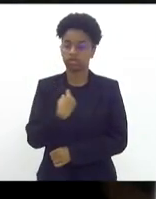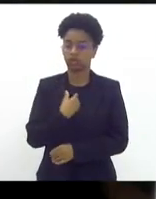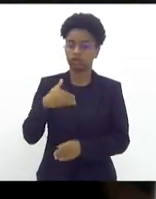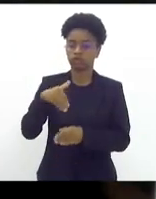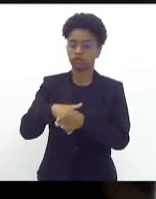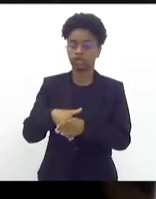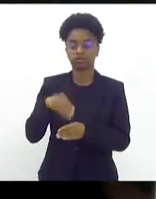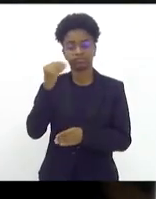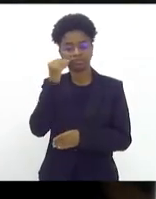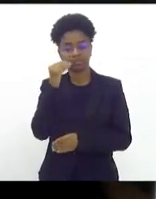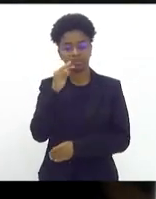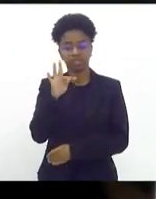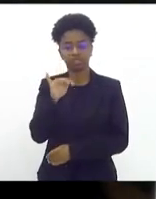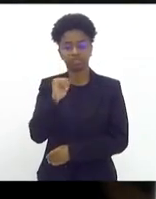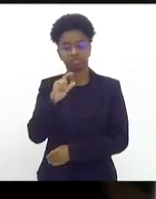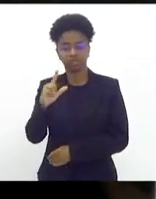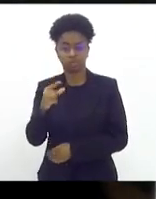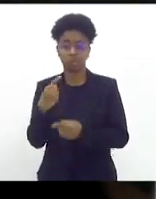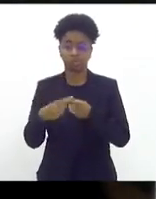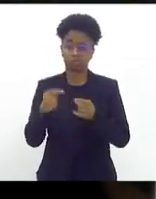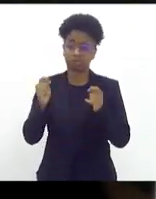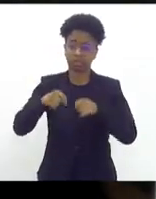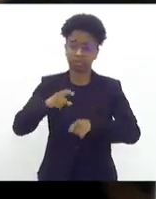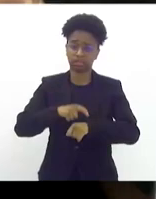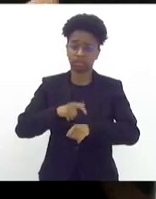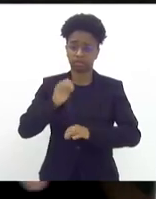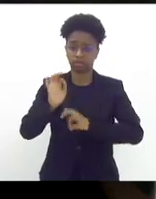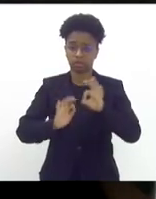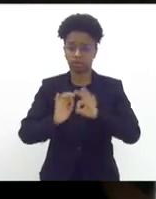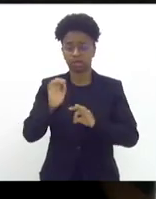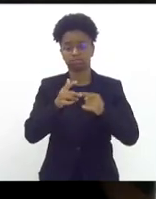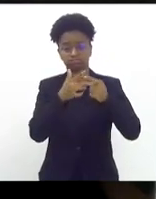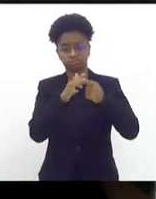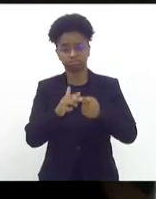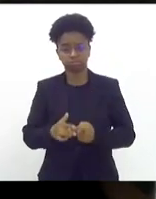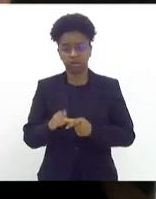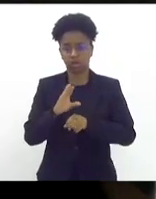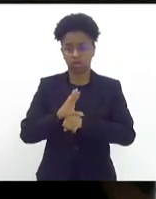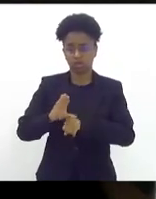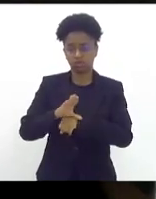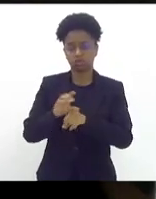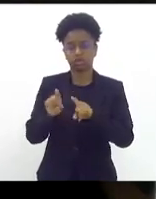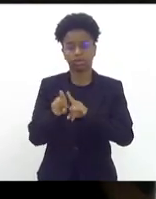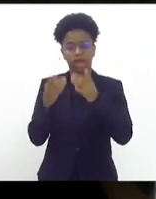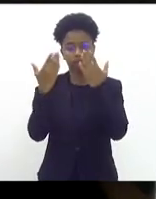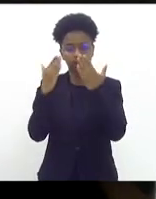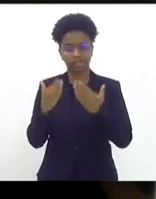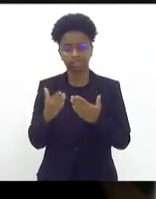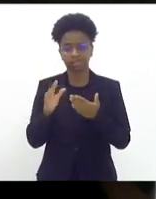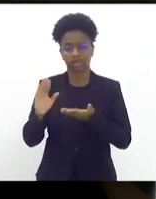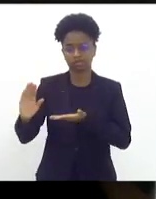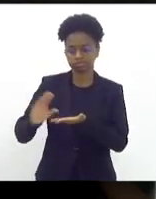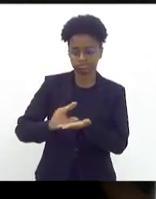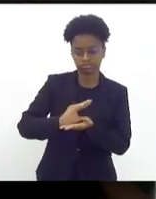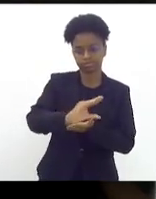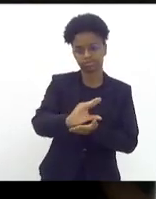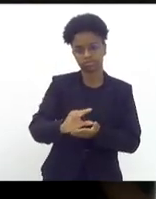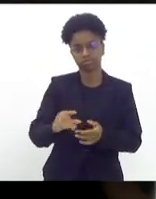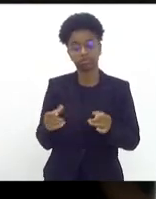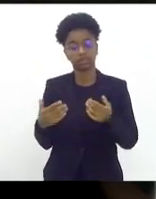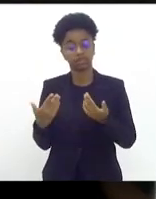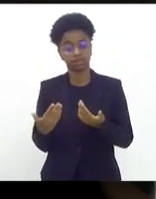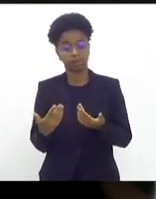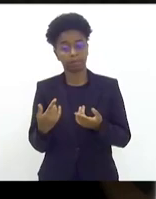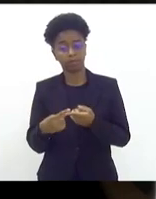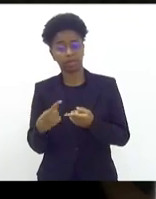Matil, porque também dá tempo de se elaborar alteração na Constituição, analisar a fonte de recursos, etc.,